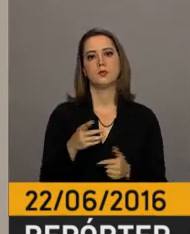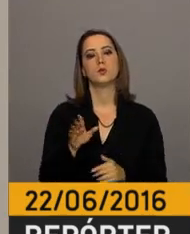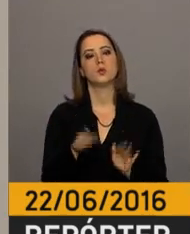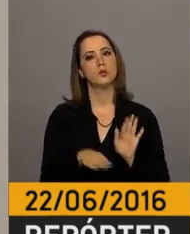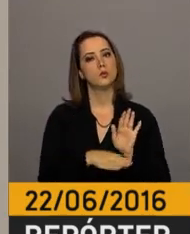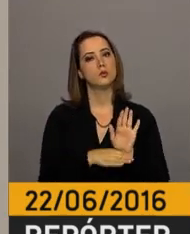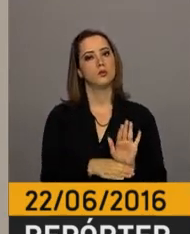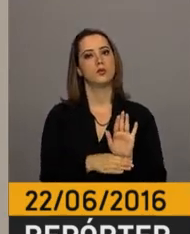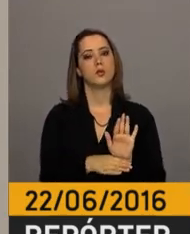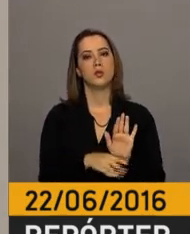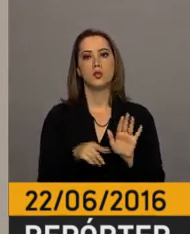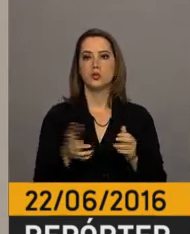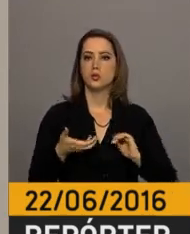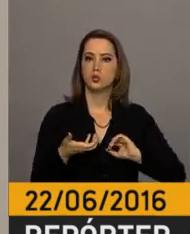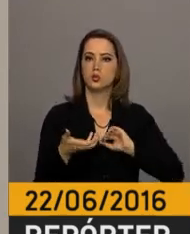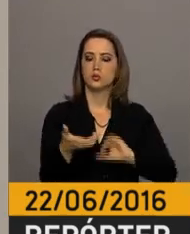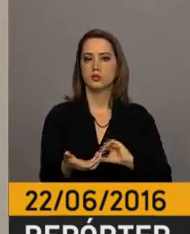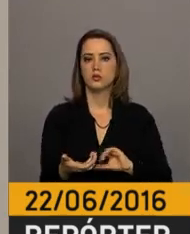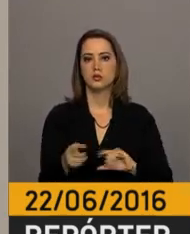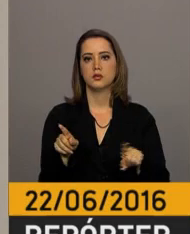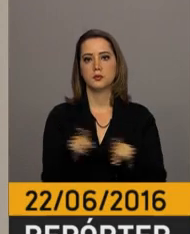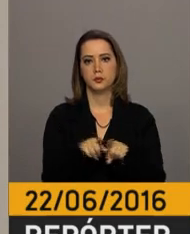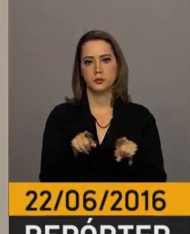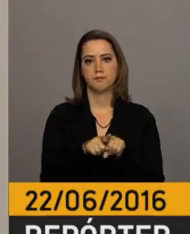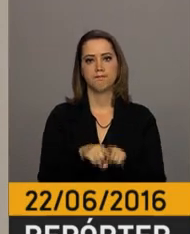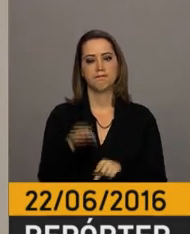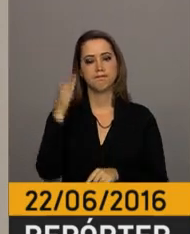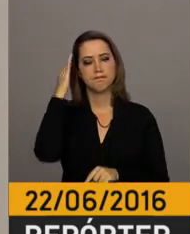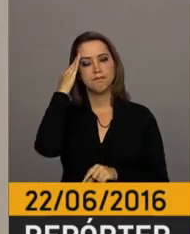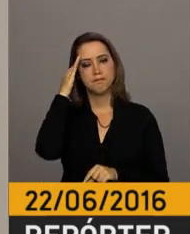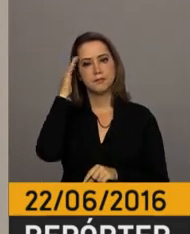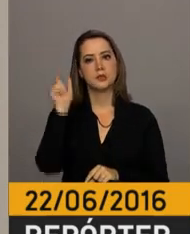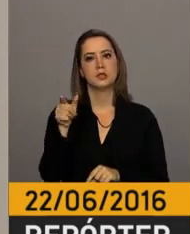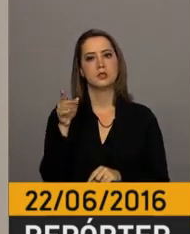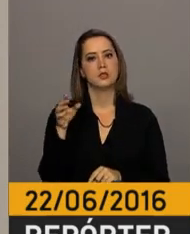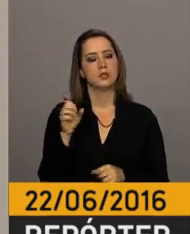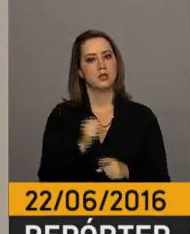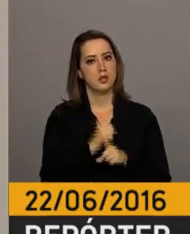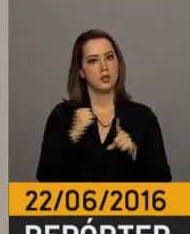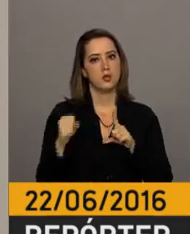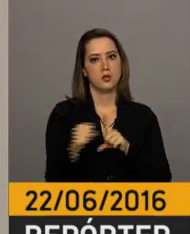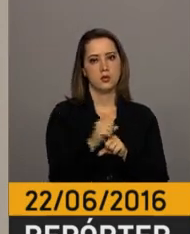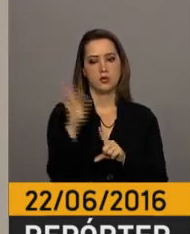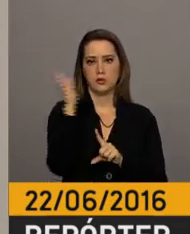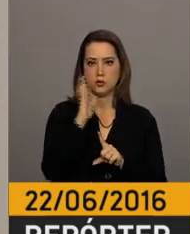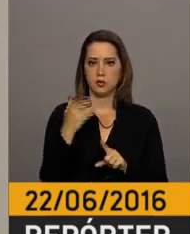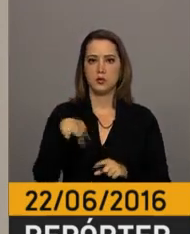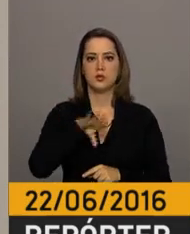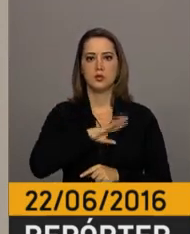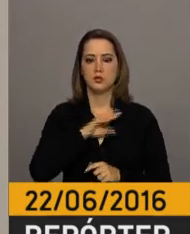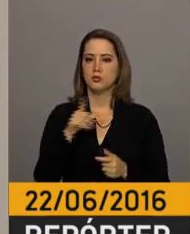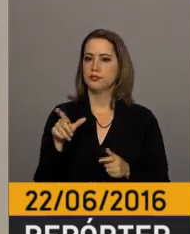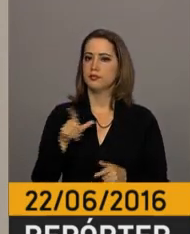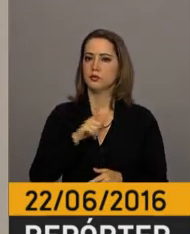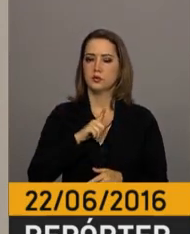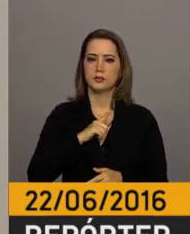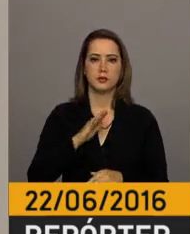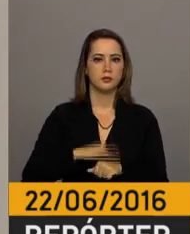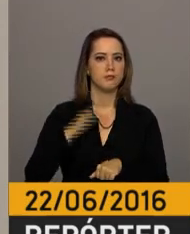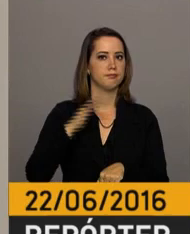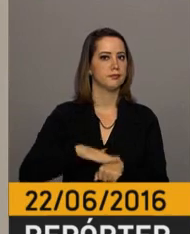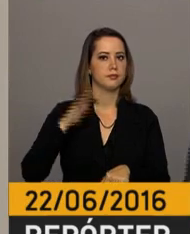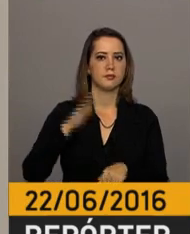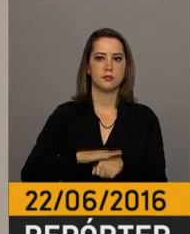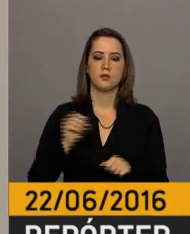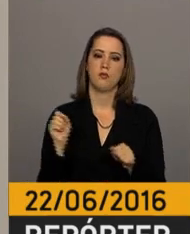congresso nacional e com a compreensão da sociedade brasileira e nós temos muito mais a fazer né E este mais